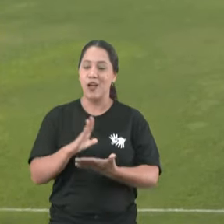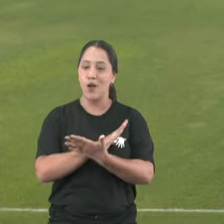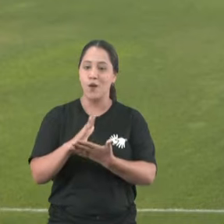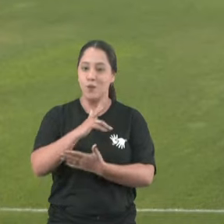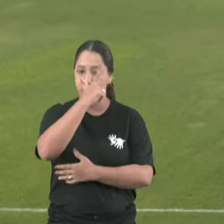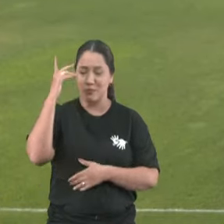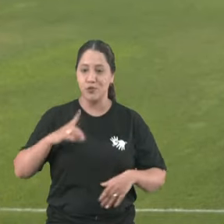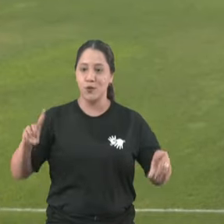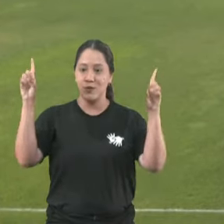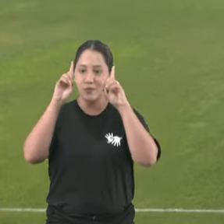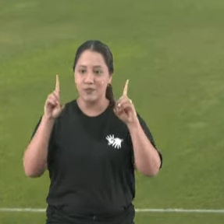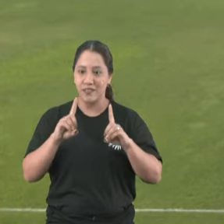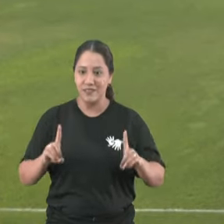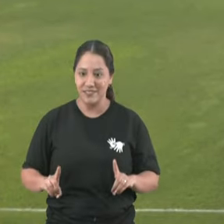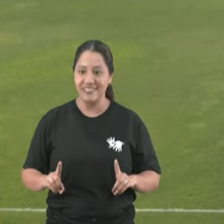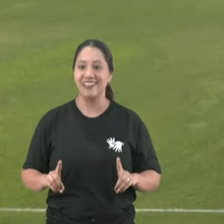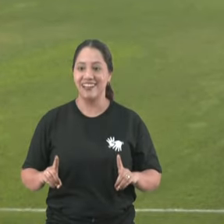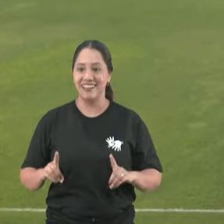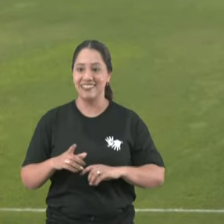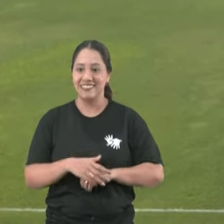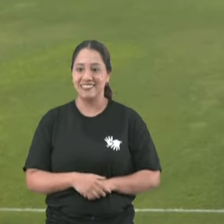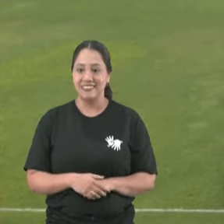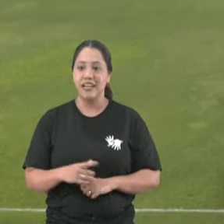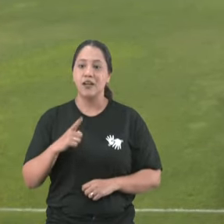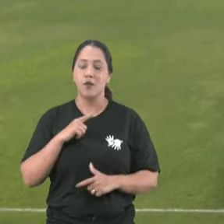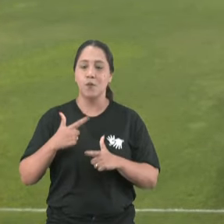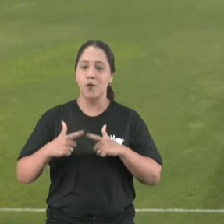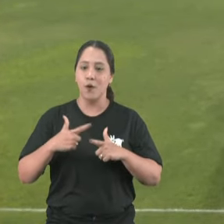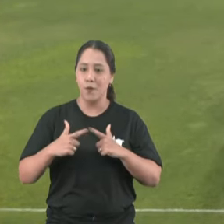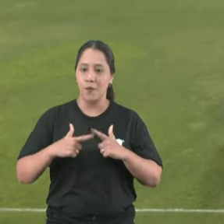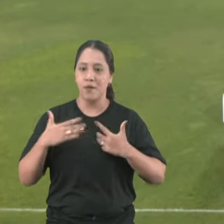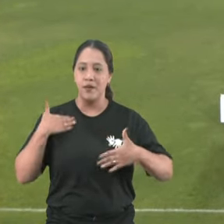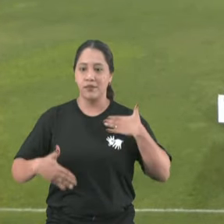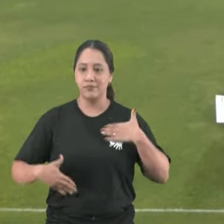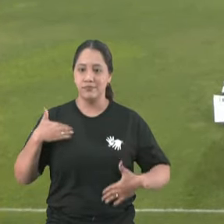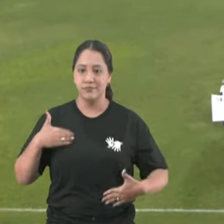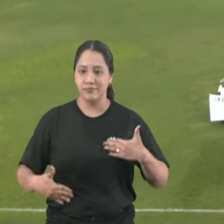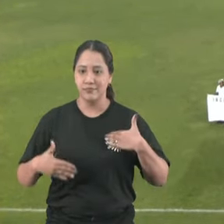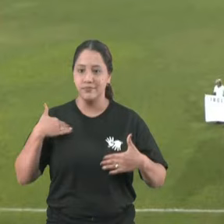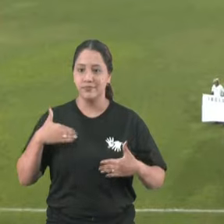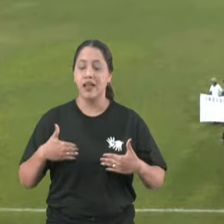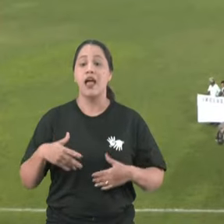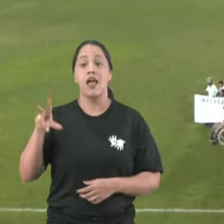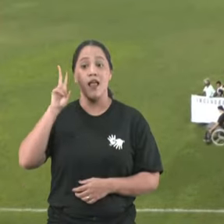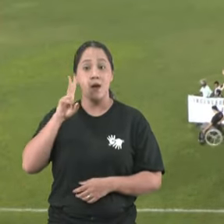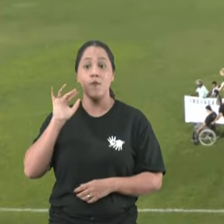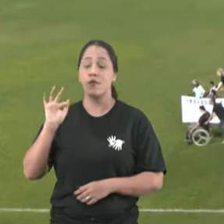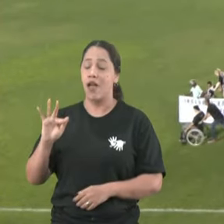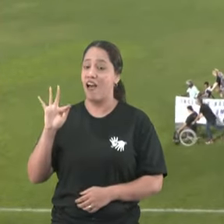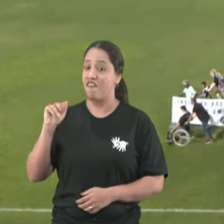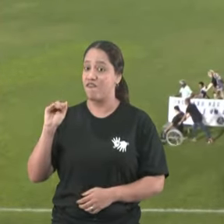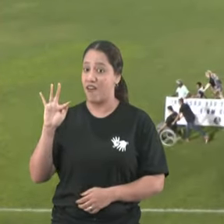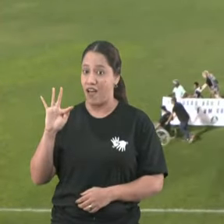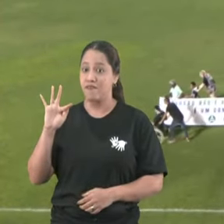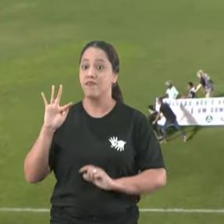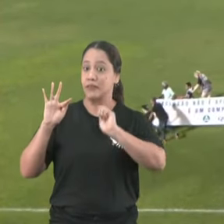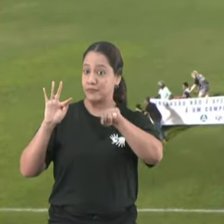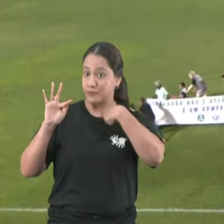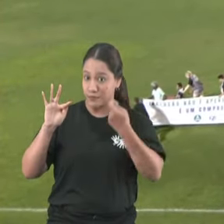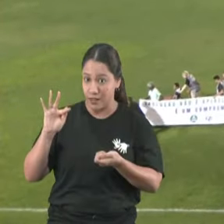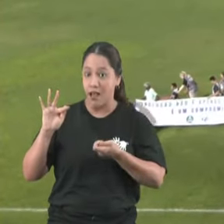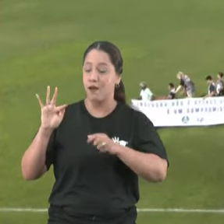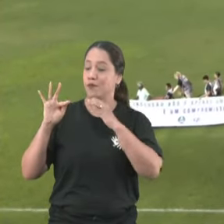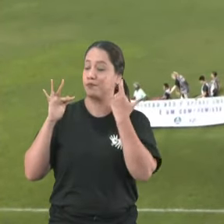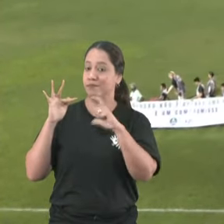com deficiência, né, com problemas de mobilidade. Lembrando que a FAF, a Federação Alagoana de Futebol, traz